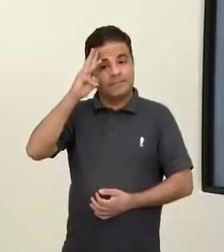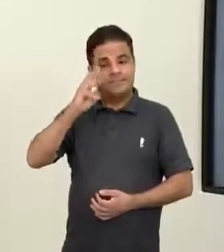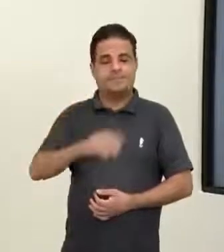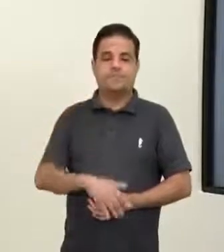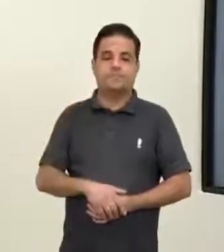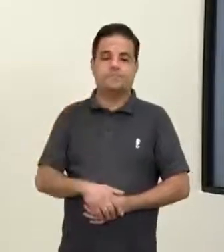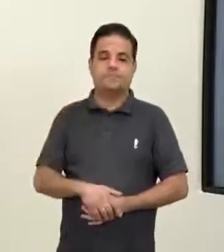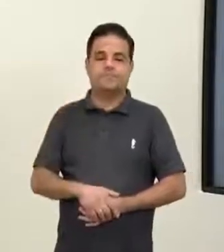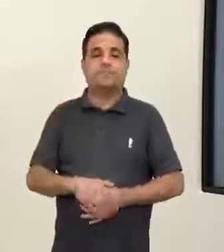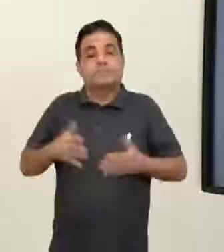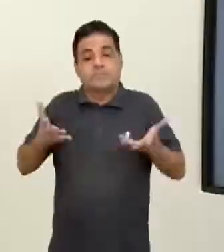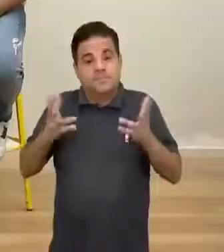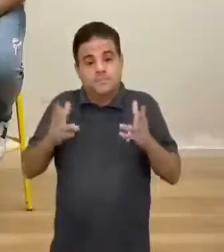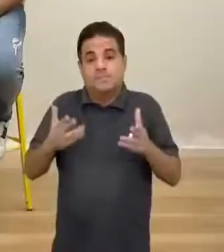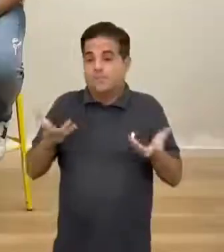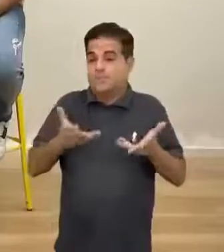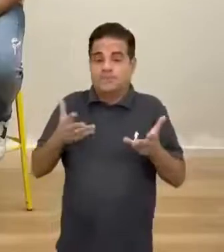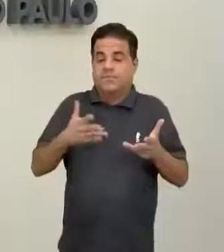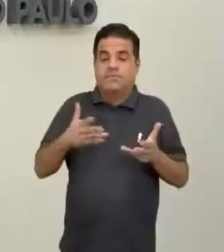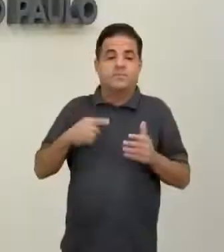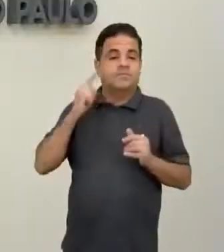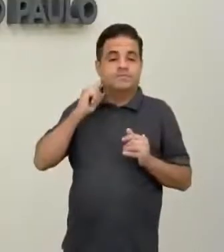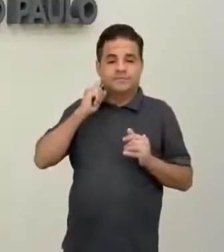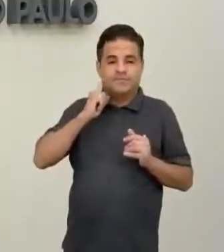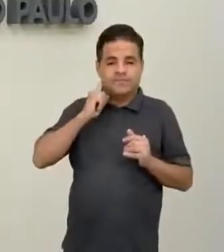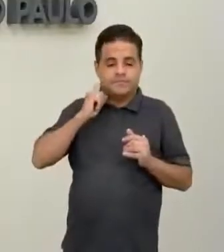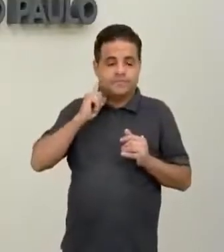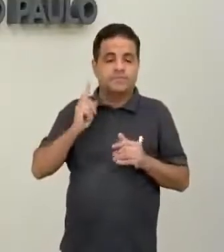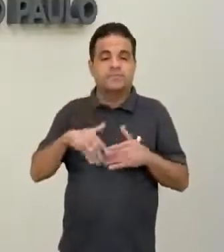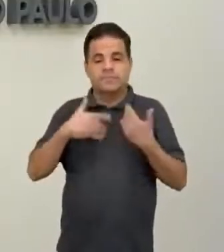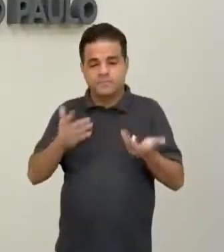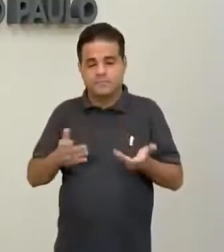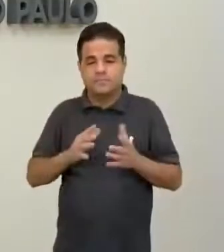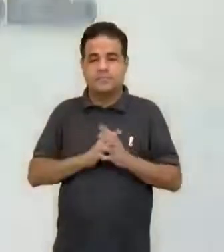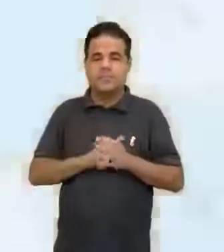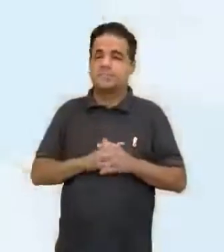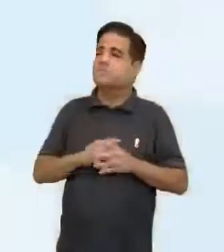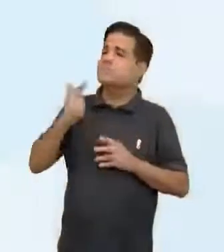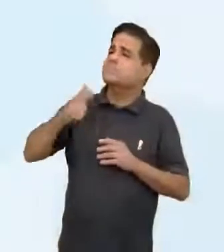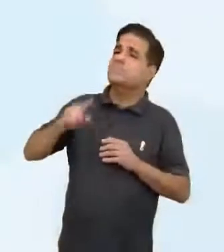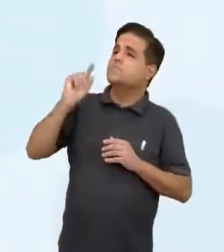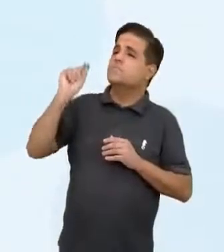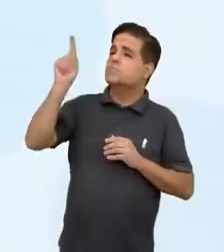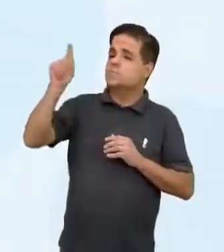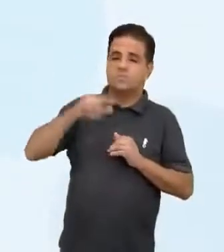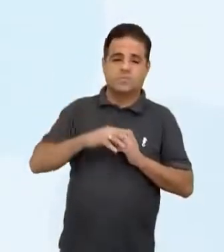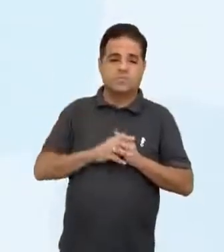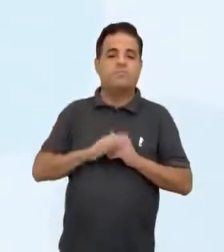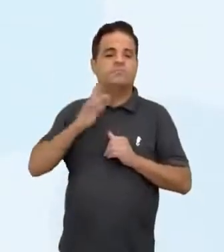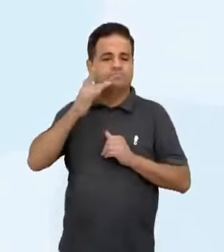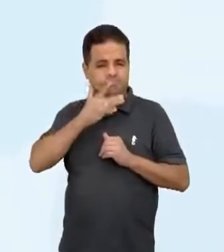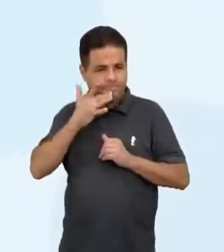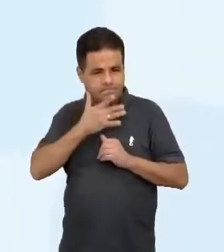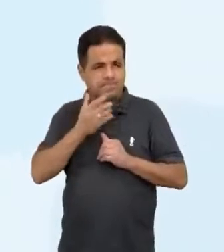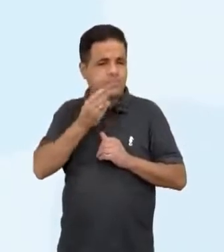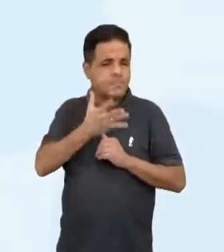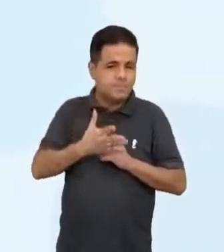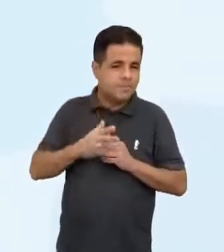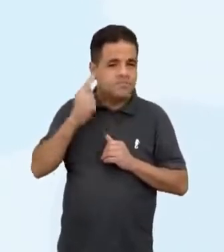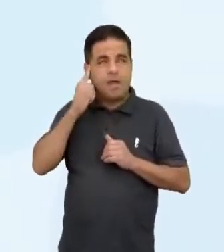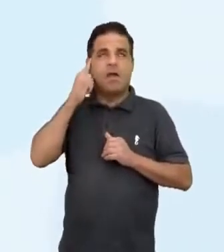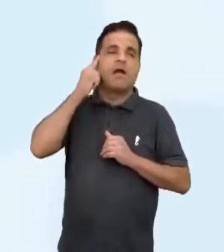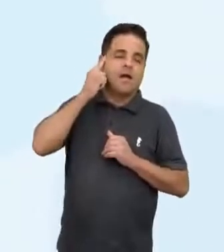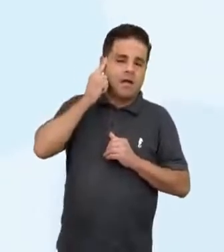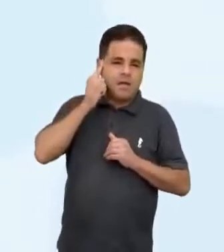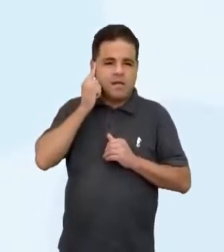É na terça. Tipo, hoje não já tá tendo quebrado. mais esse negócio de esperar o final do mês, né, Pro? E essa da tela, vamos ver, ó. Aí tá gostosa. Essa daí é pra mexer com o apetite